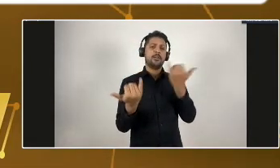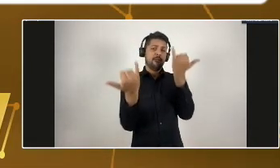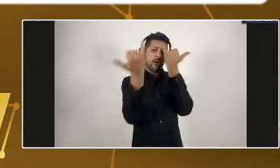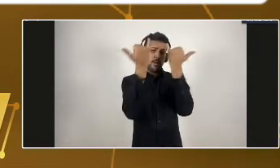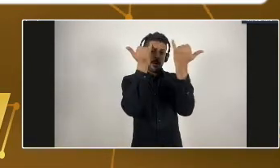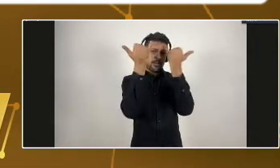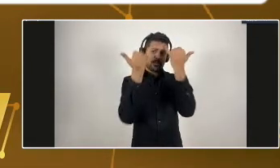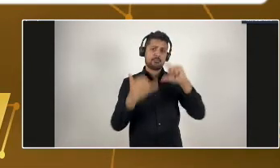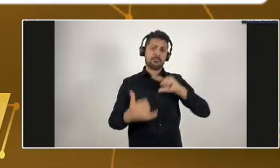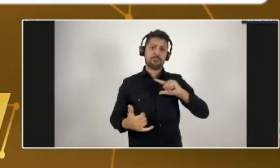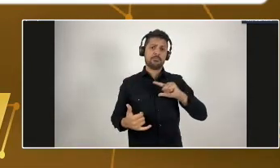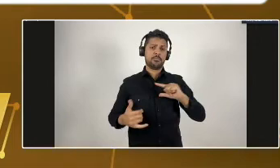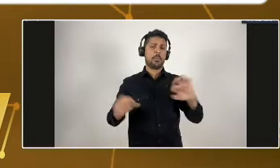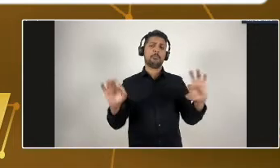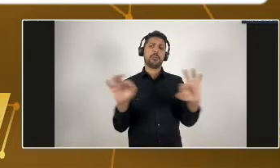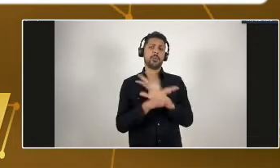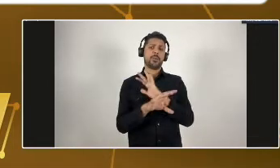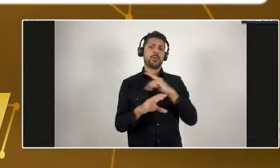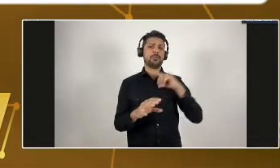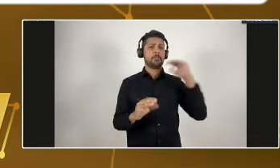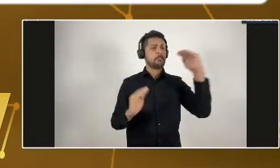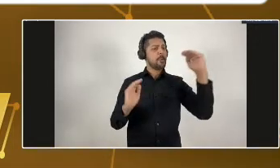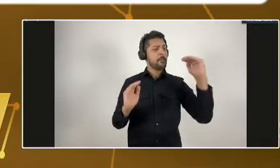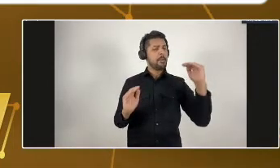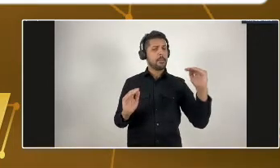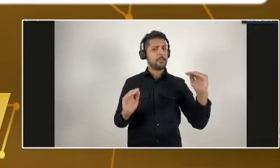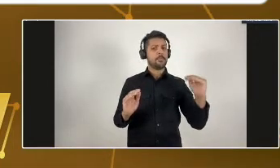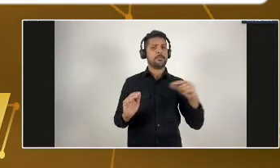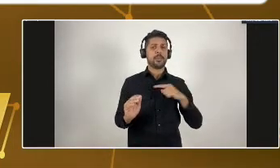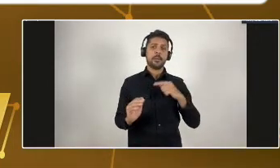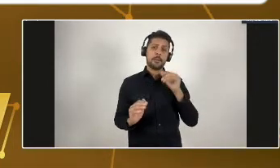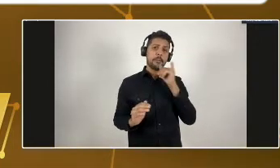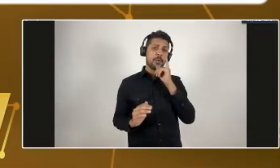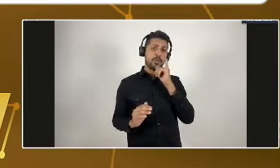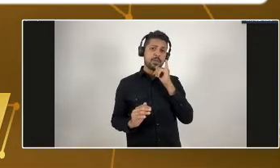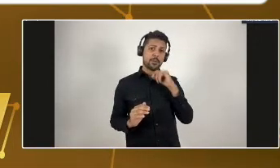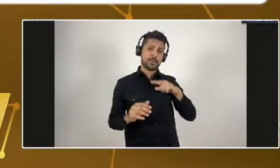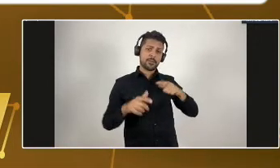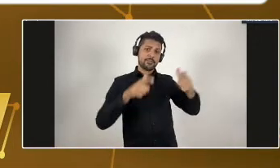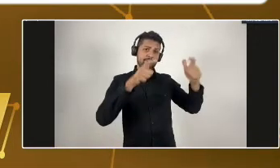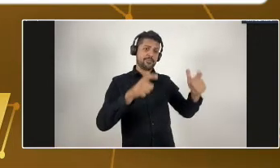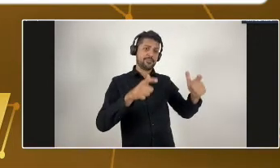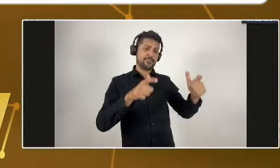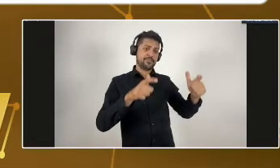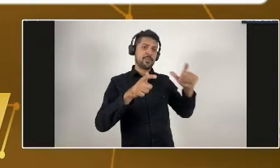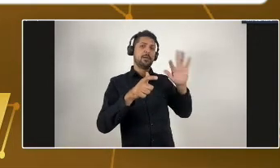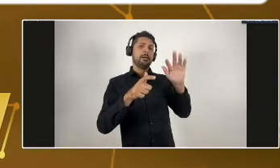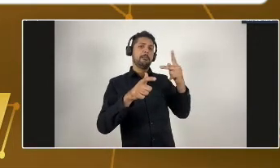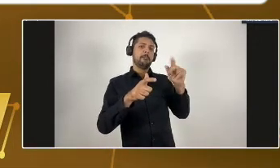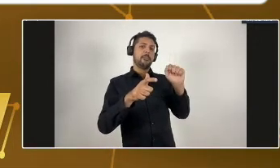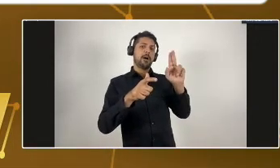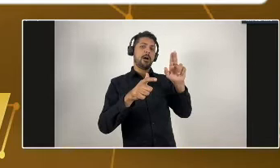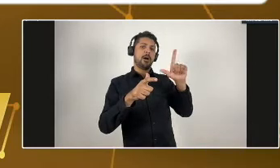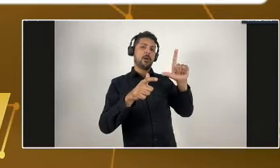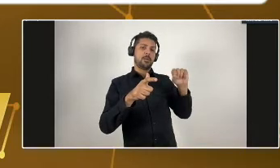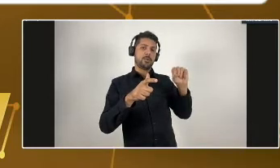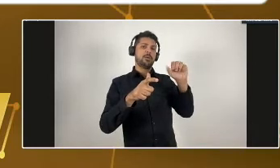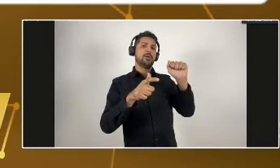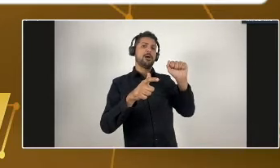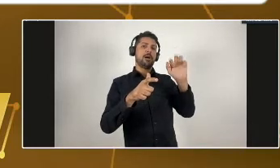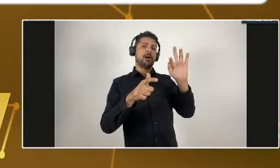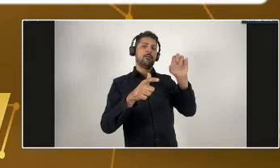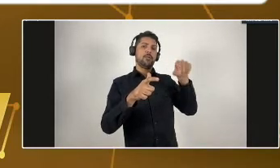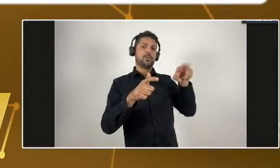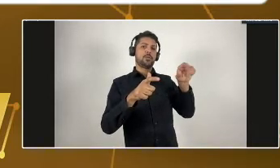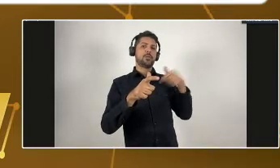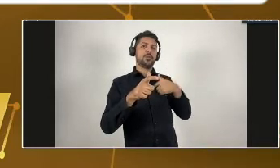ativos. Aqui a gente está vendo, por exemplo, a subestação de Paulo Afonso. Quando eu dou um clique nessa